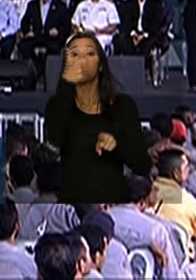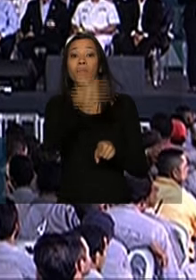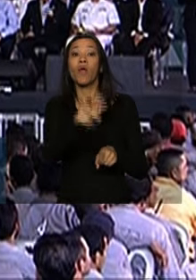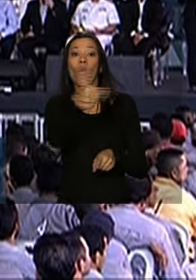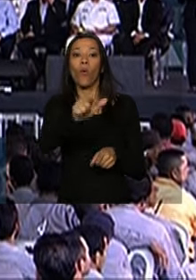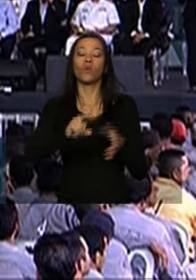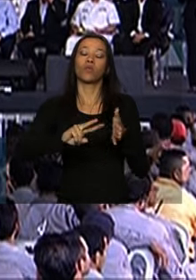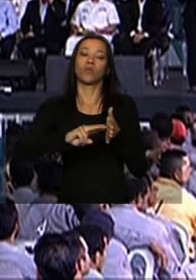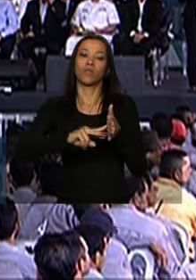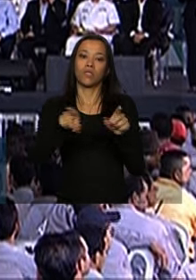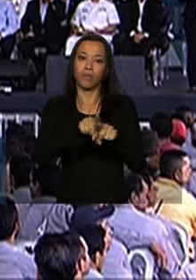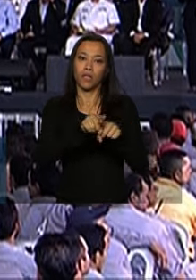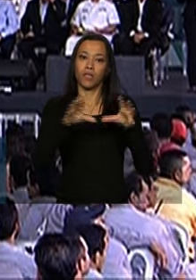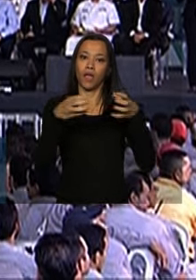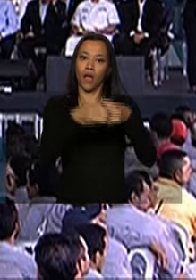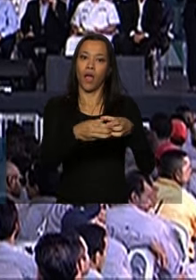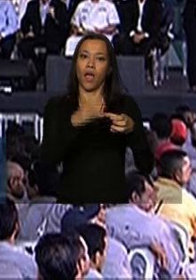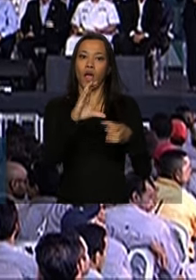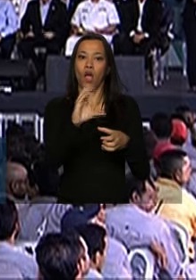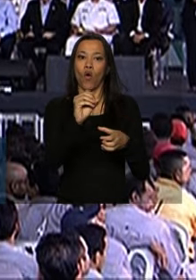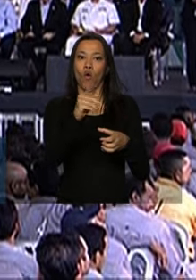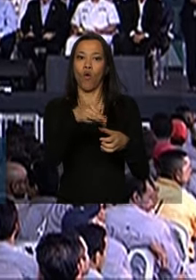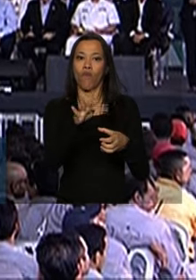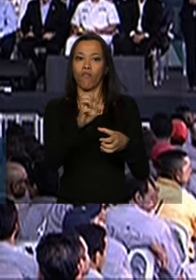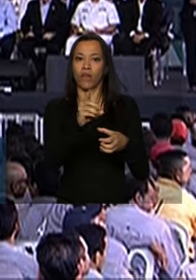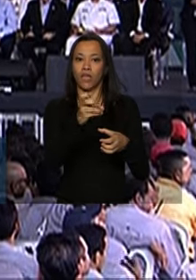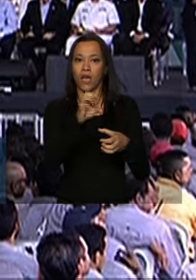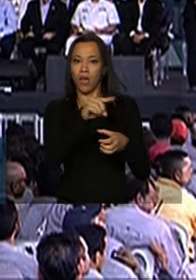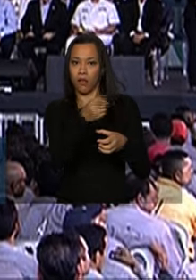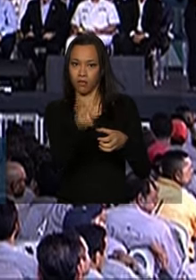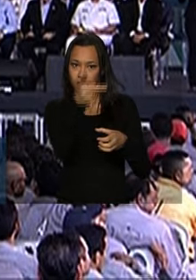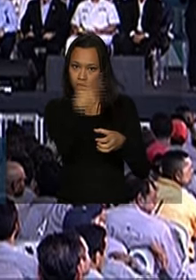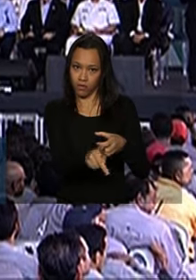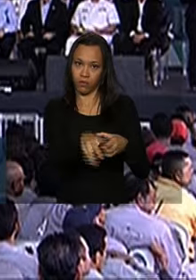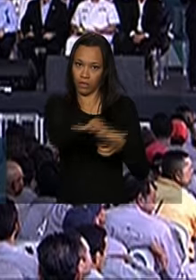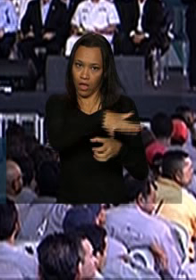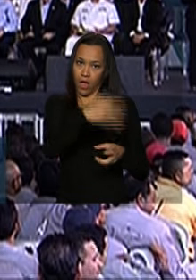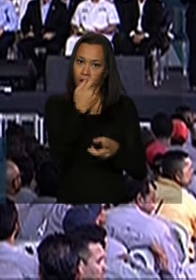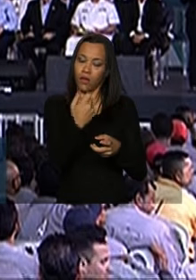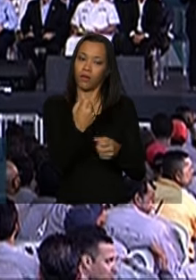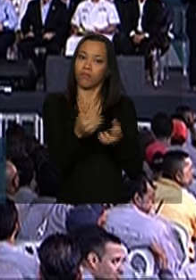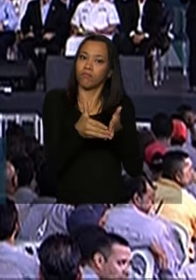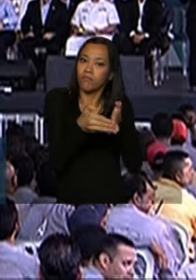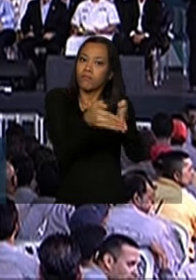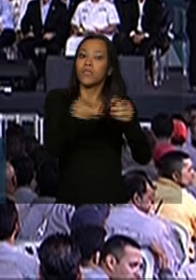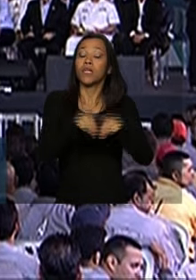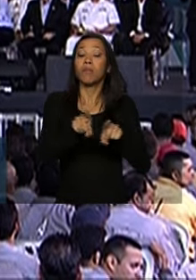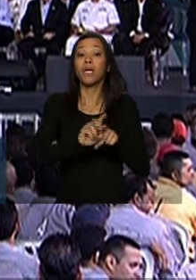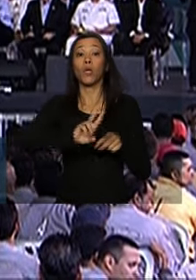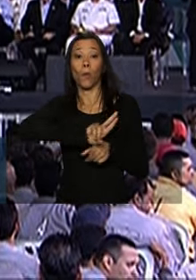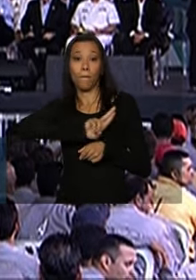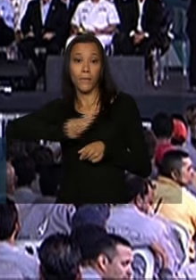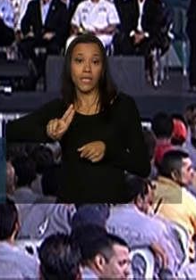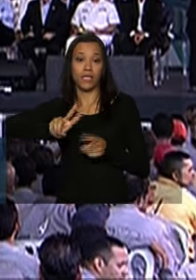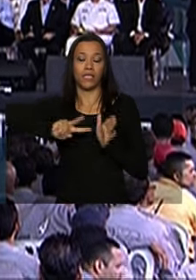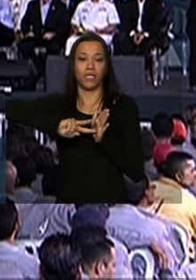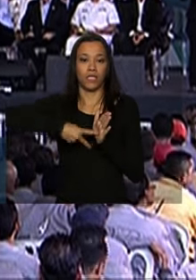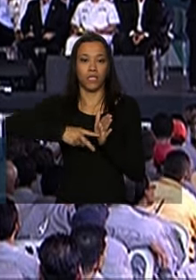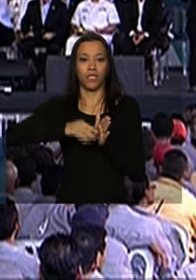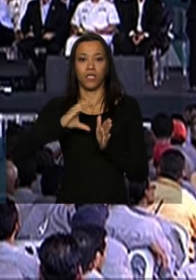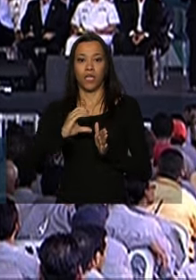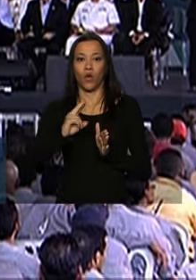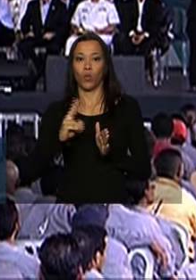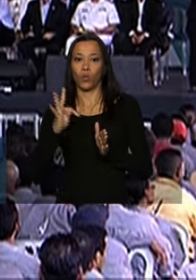dos Petroleiros, a FUP, Luiz Lorenzon, o presidente estadual da CUT, Carlos Veras,